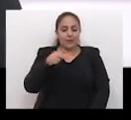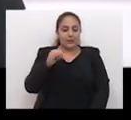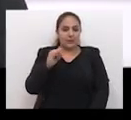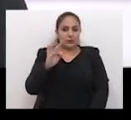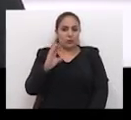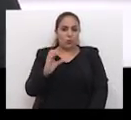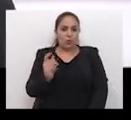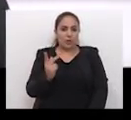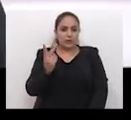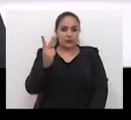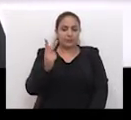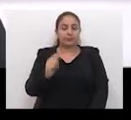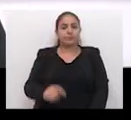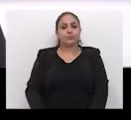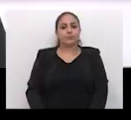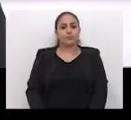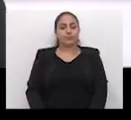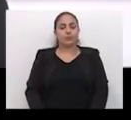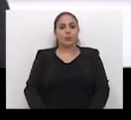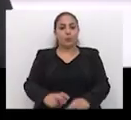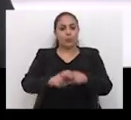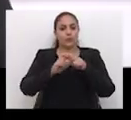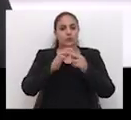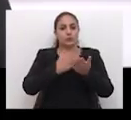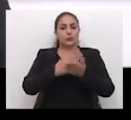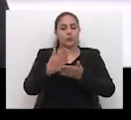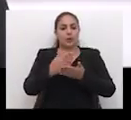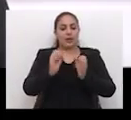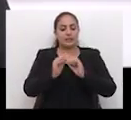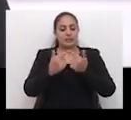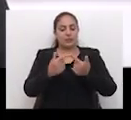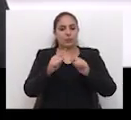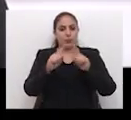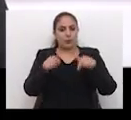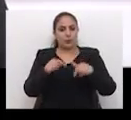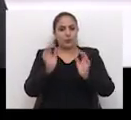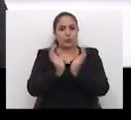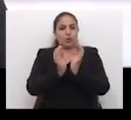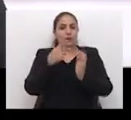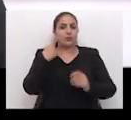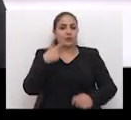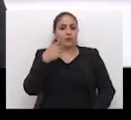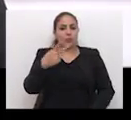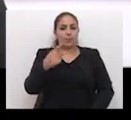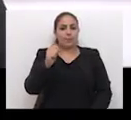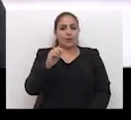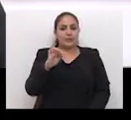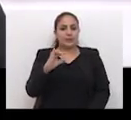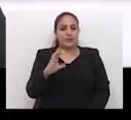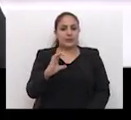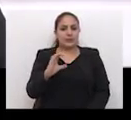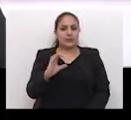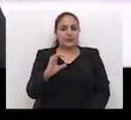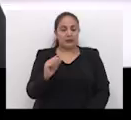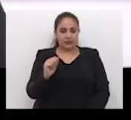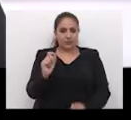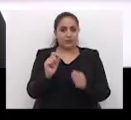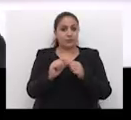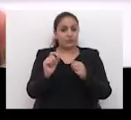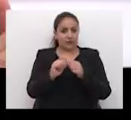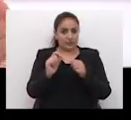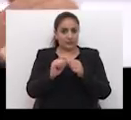então Manitowoc. Com isso, culminou com a ação pública que o colega vereador Patrick